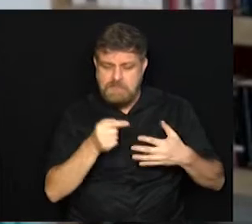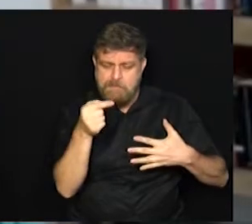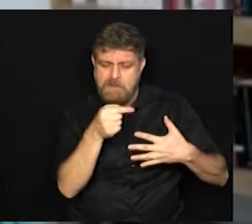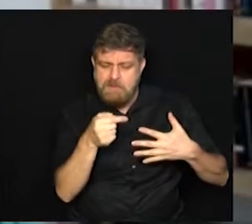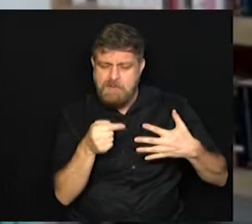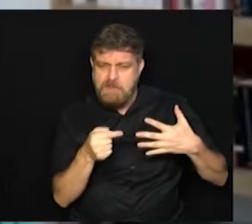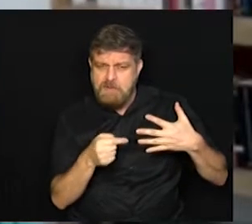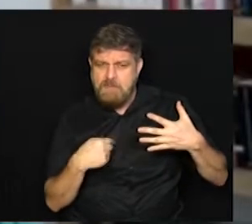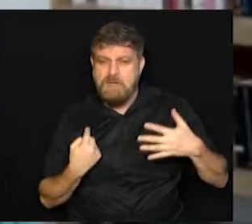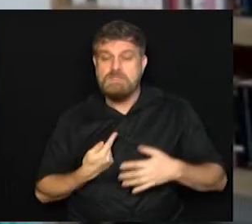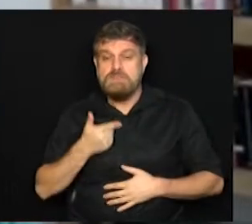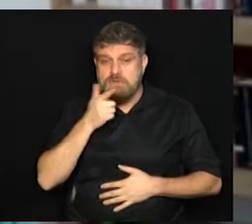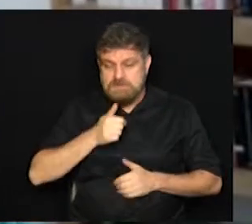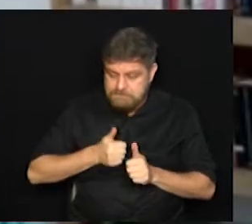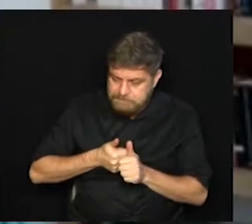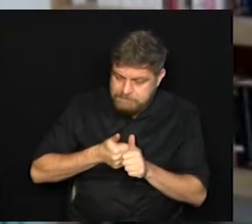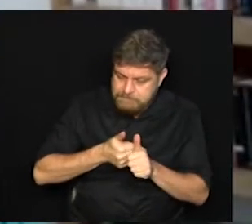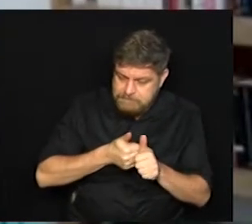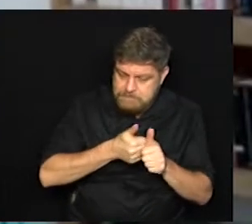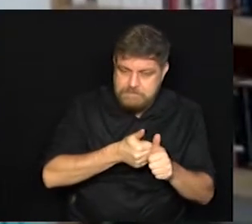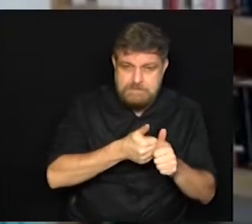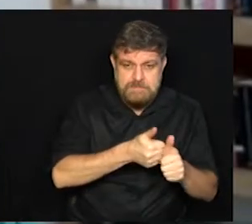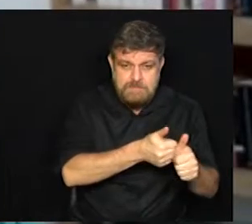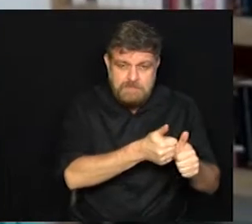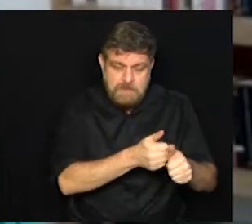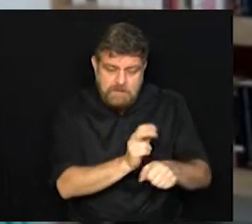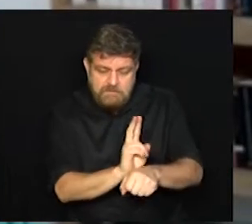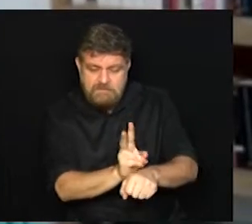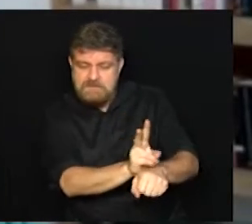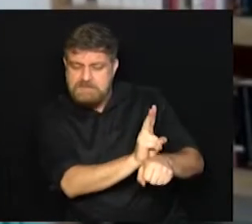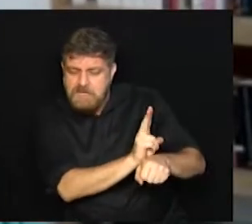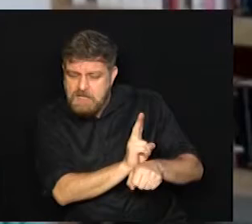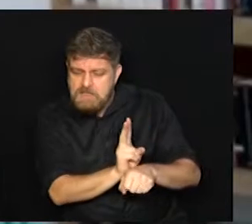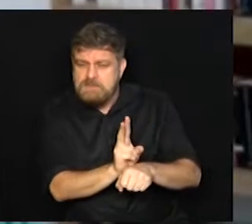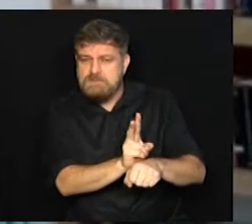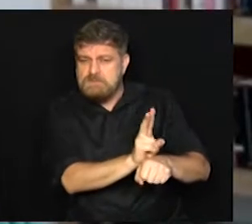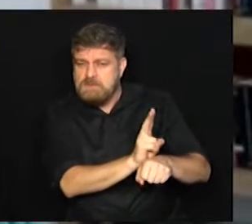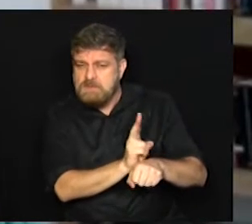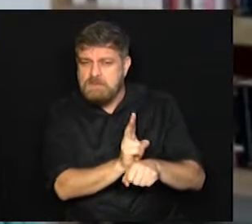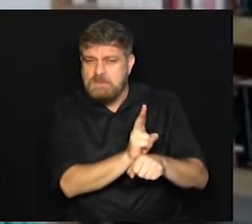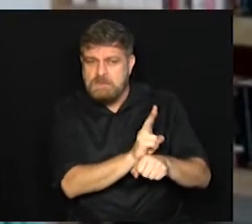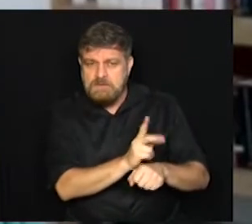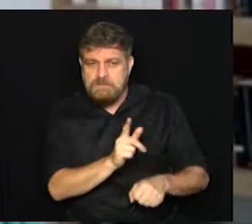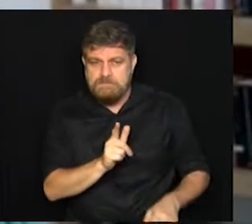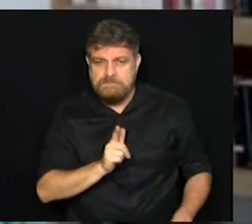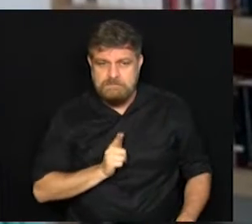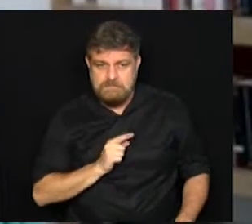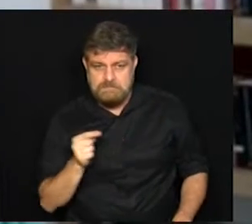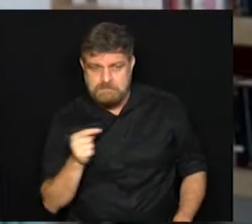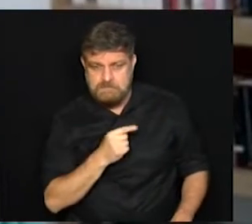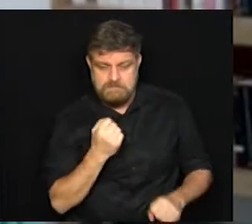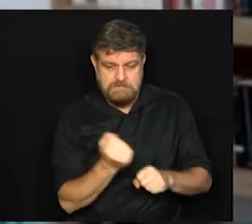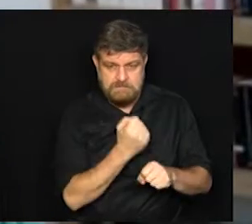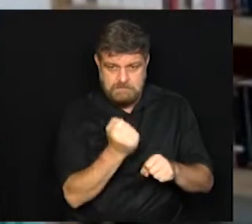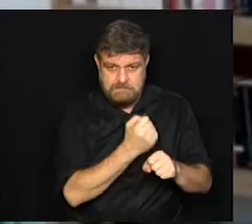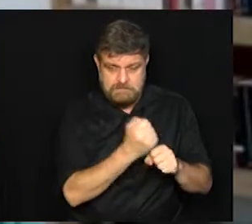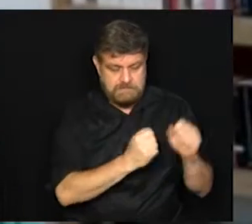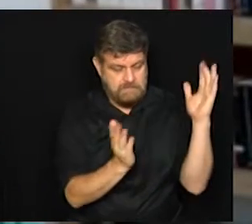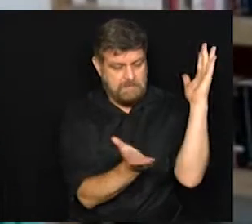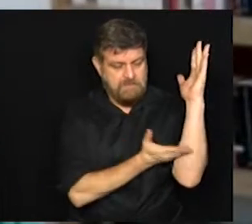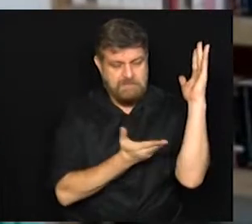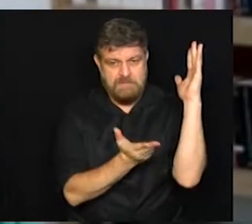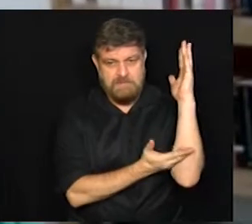possa acompanhar, fiscalizar, tanto no sentido de obras que tiveram retiradas,